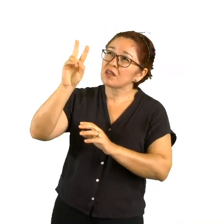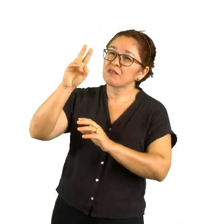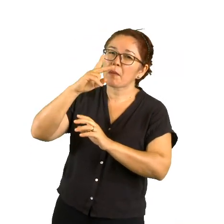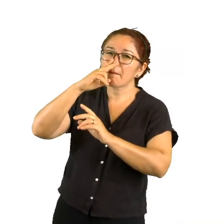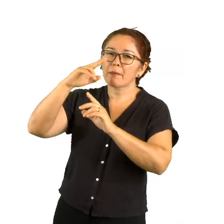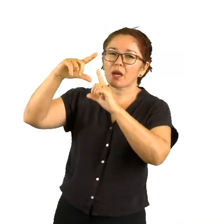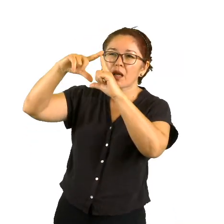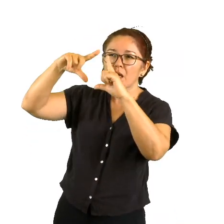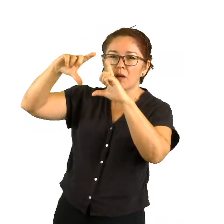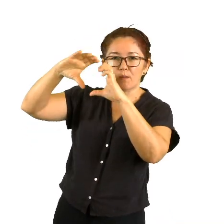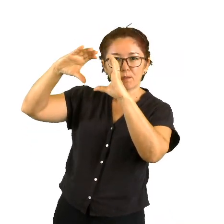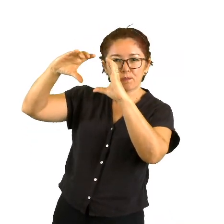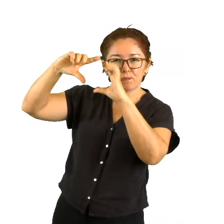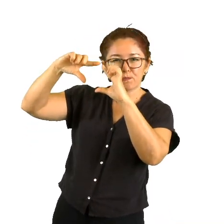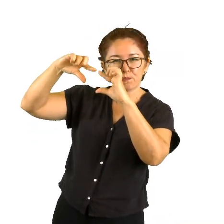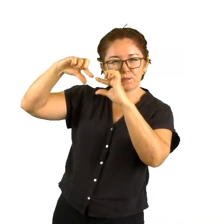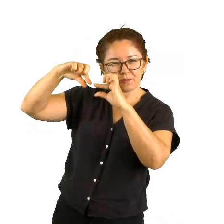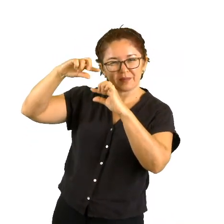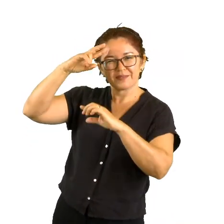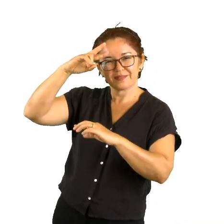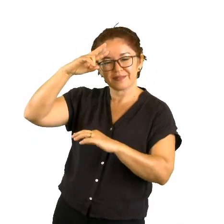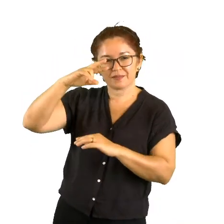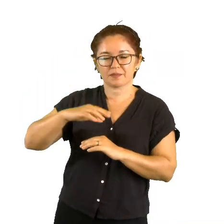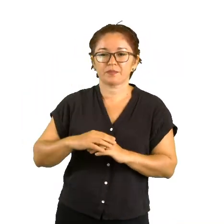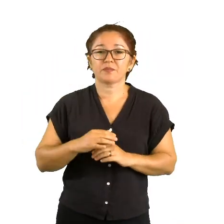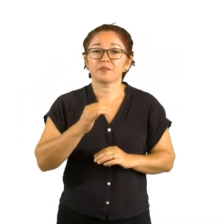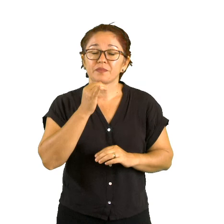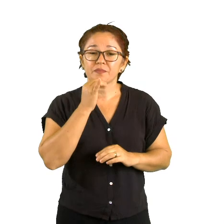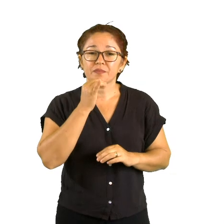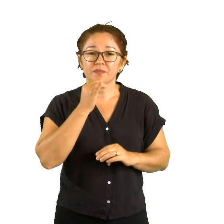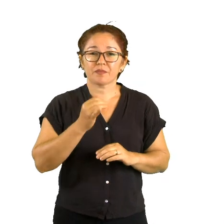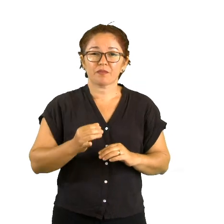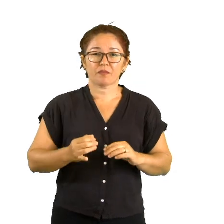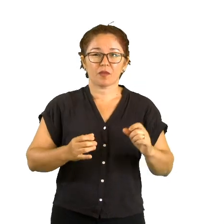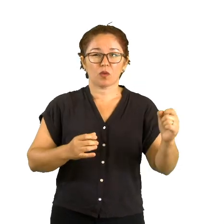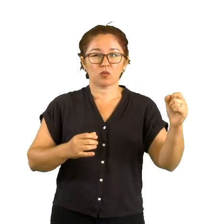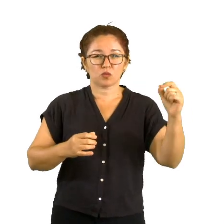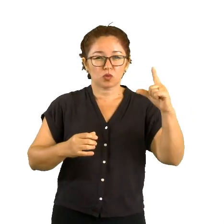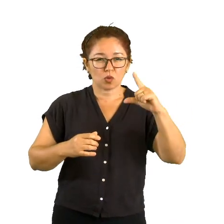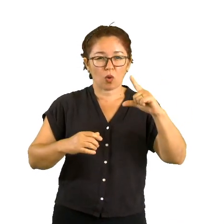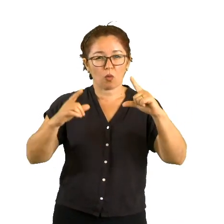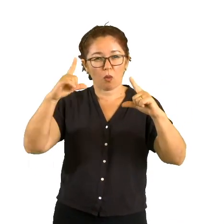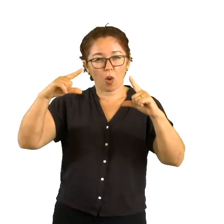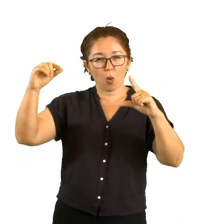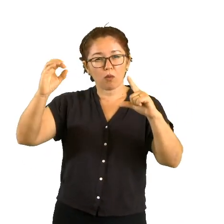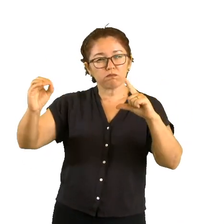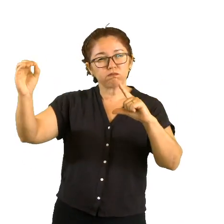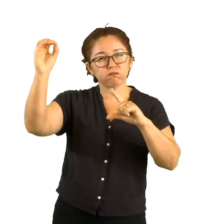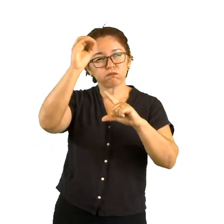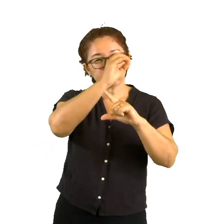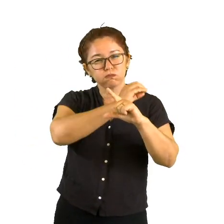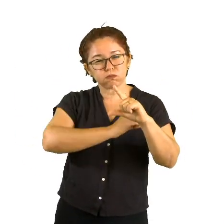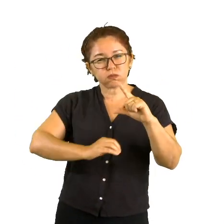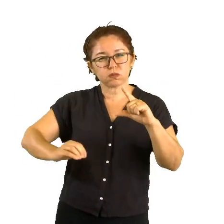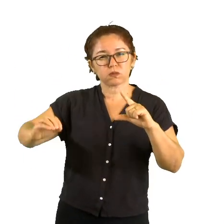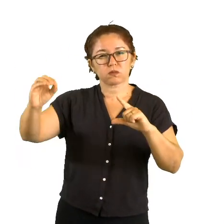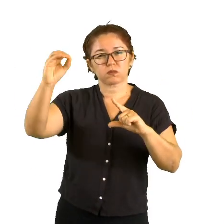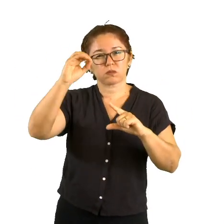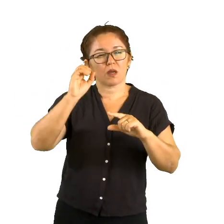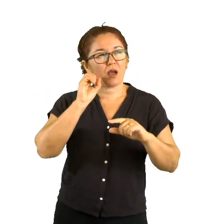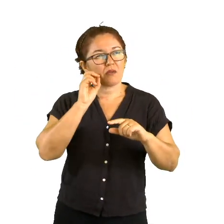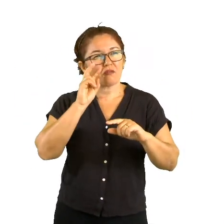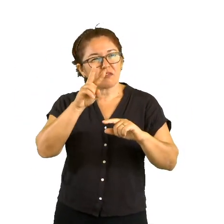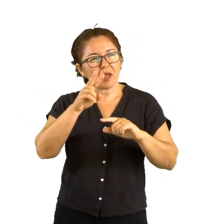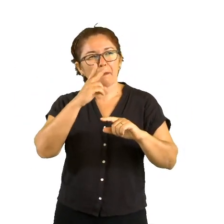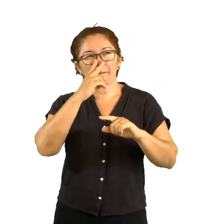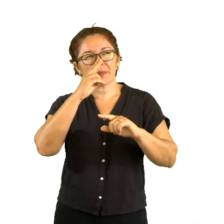com o movimento da Lua em torno do Sol, uma pessoa então observa a Lua com iluminação diferente.